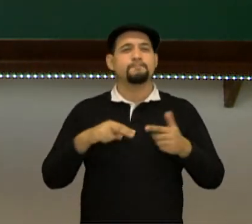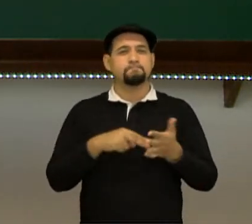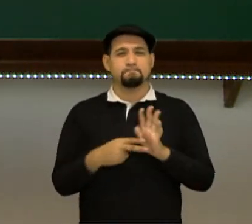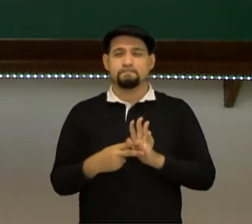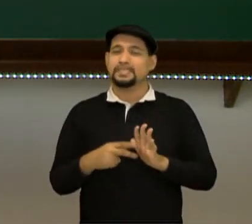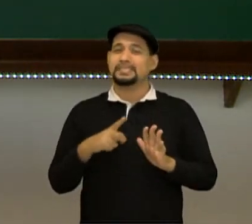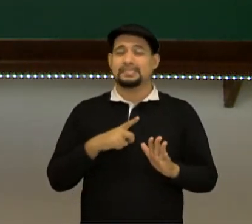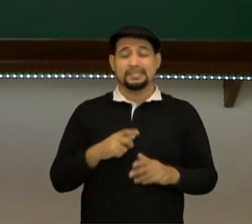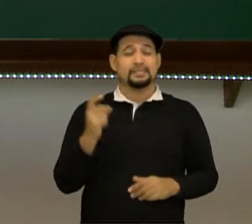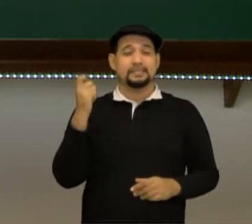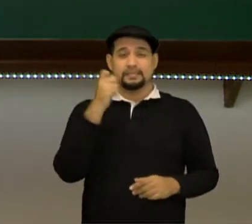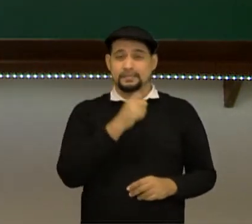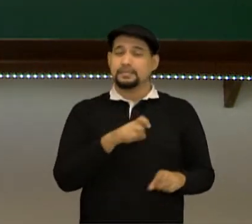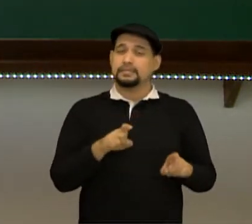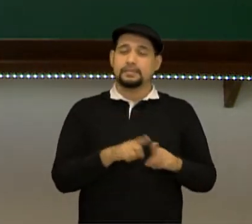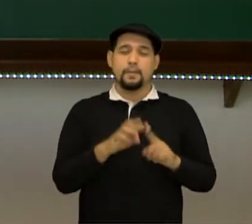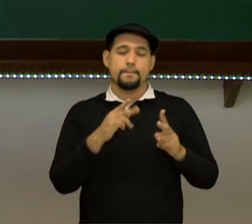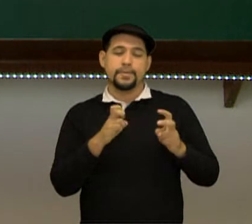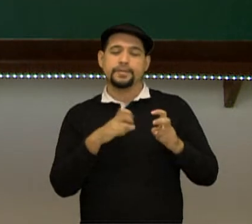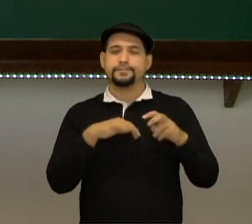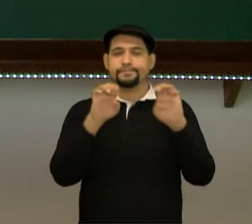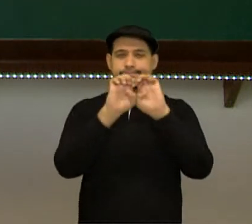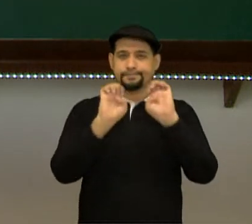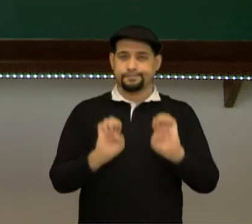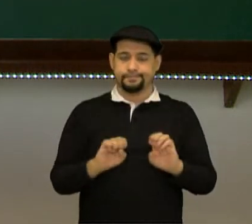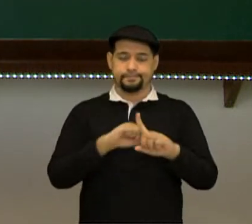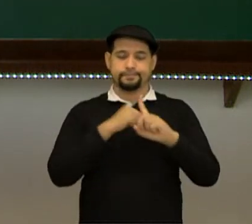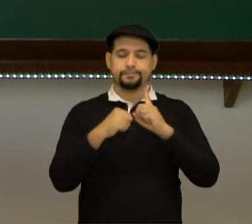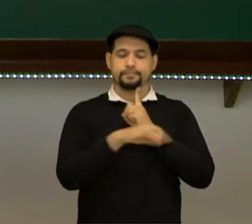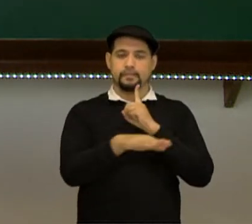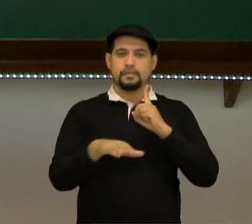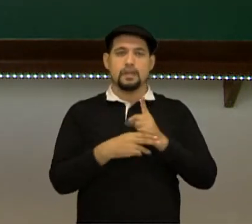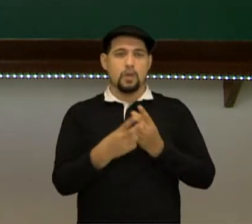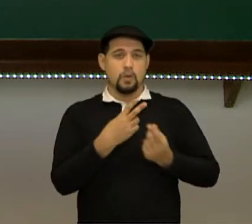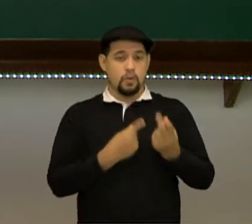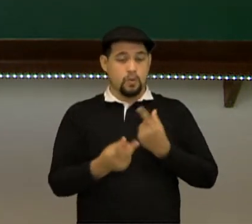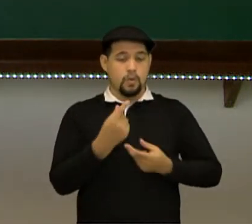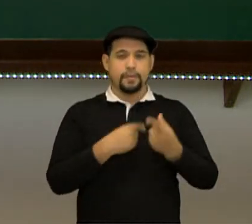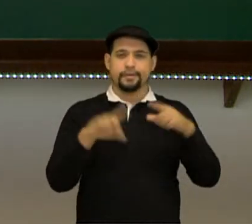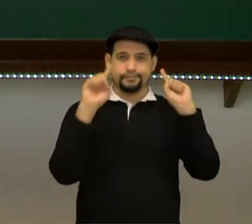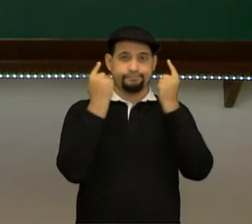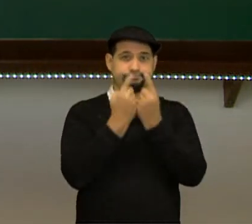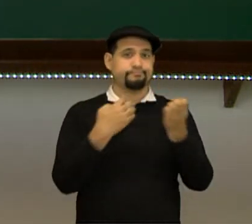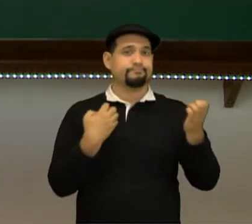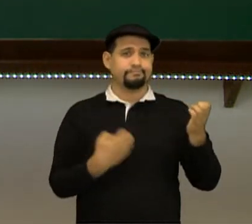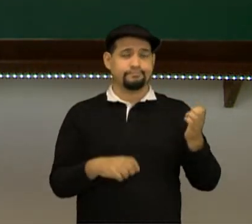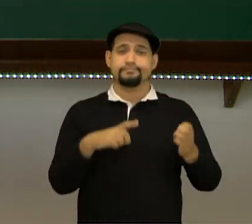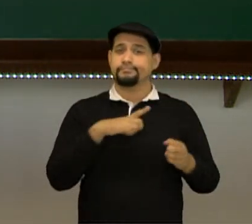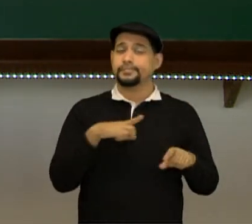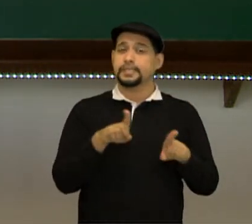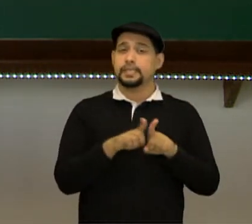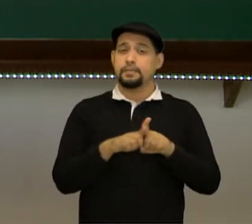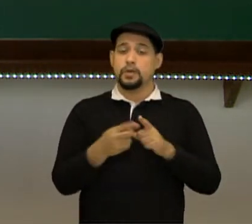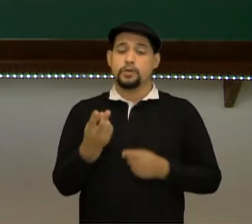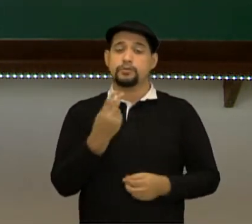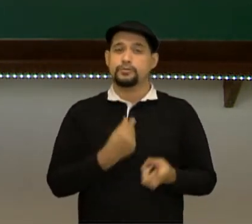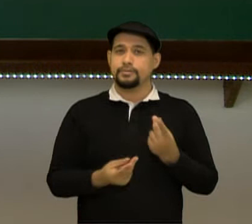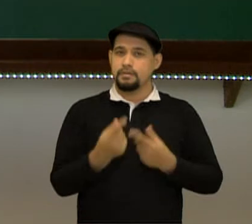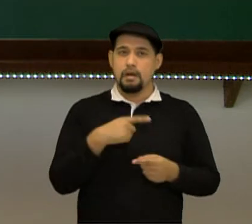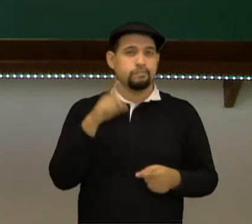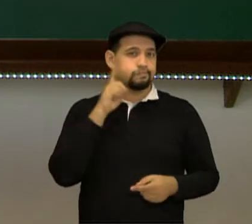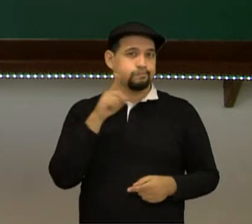muita instabilidade via sua estrutura e social econômica e que México se encontra EA estrutura social e econômica